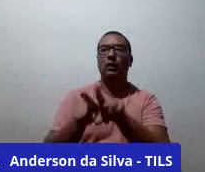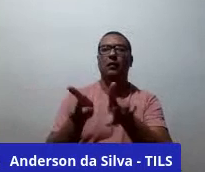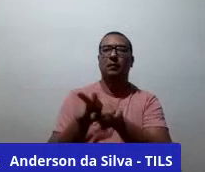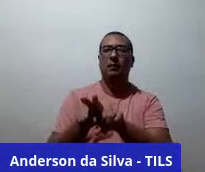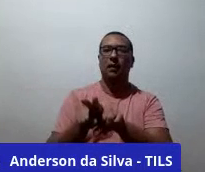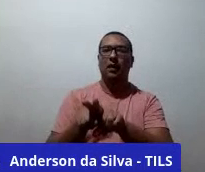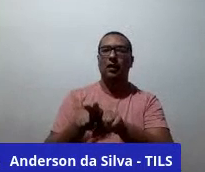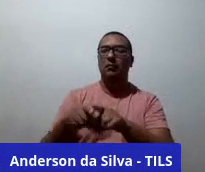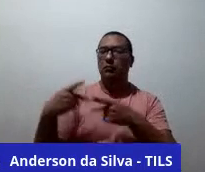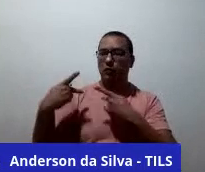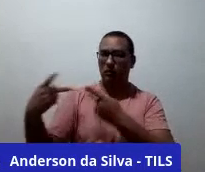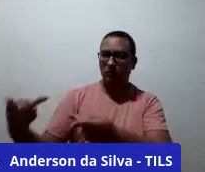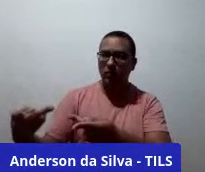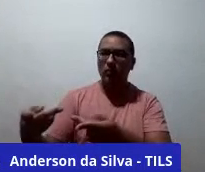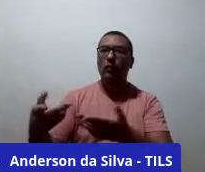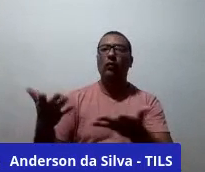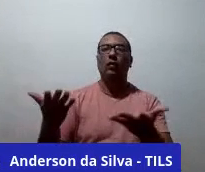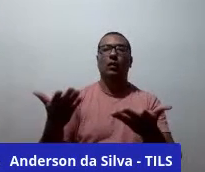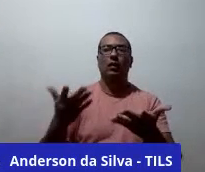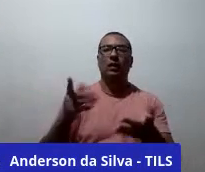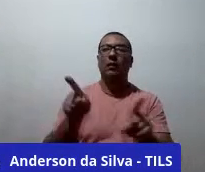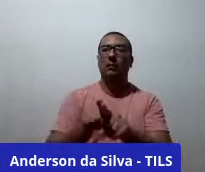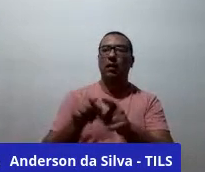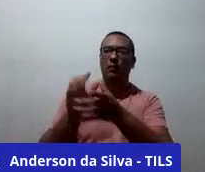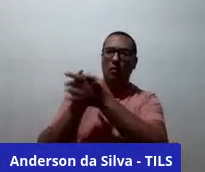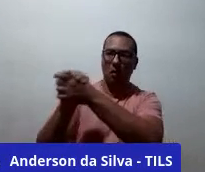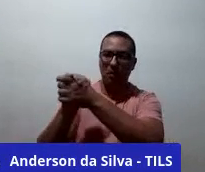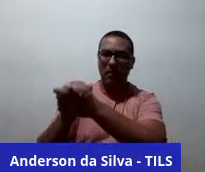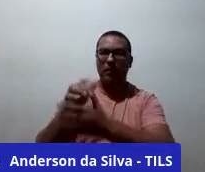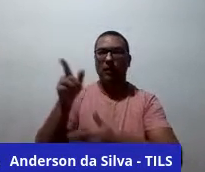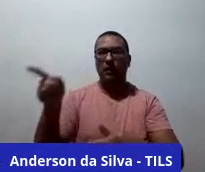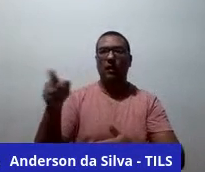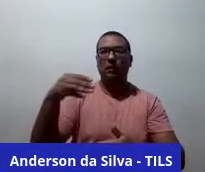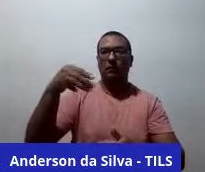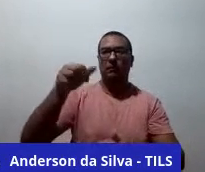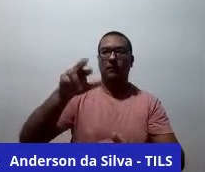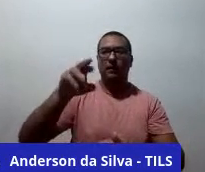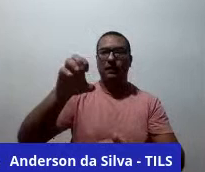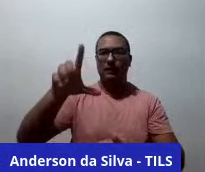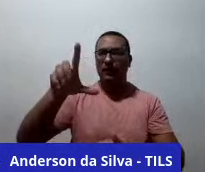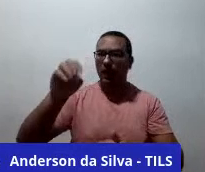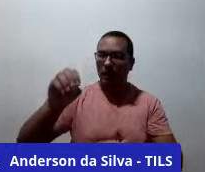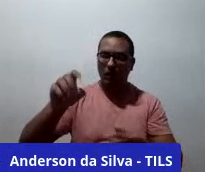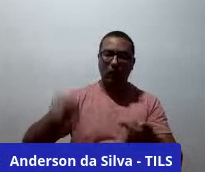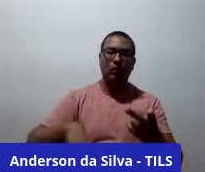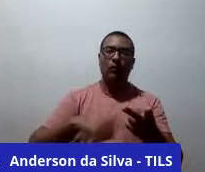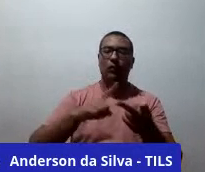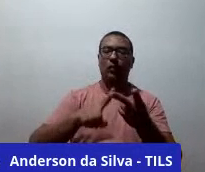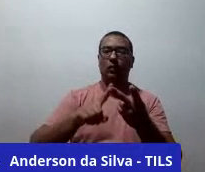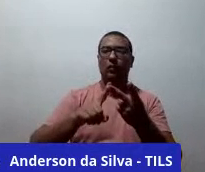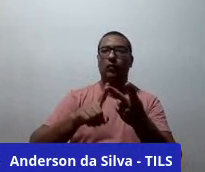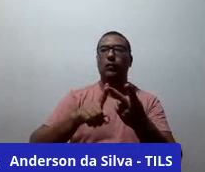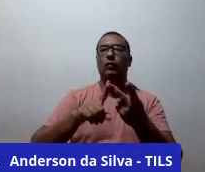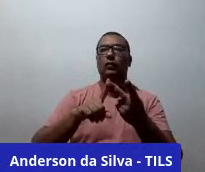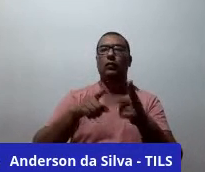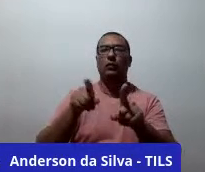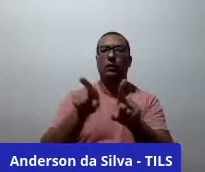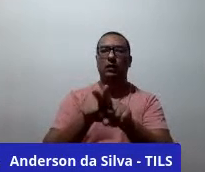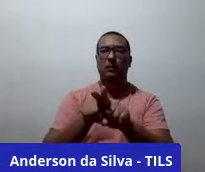convite, cumprimentar tanto o engenheiro Marcelo quanto também